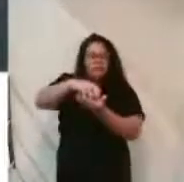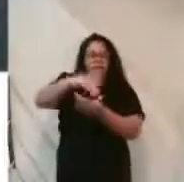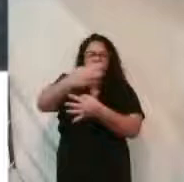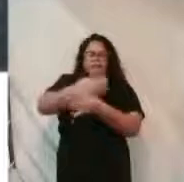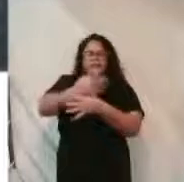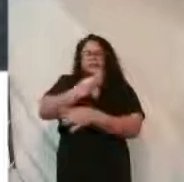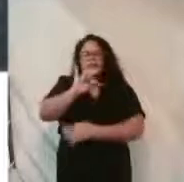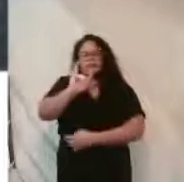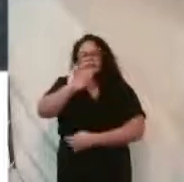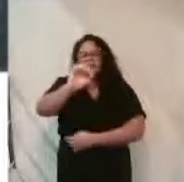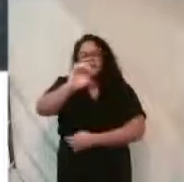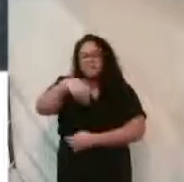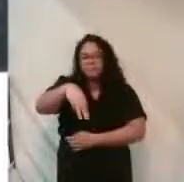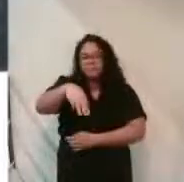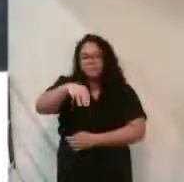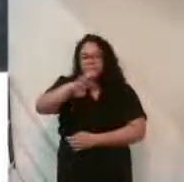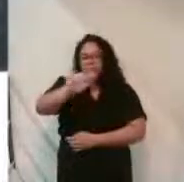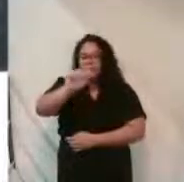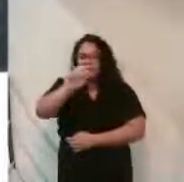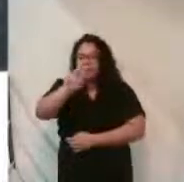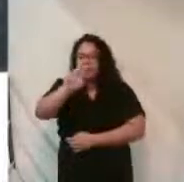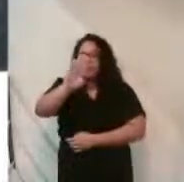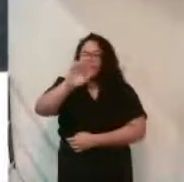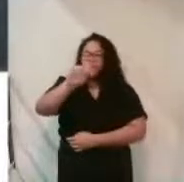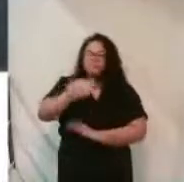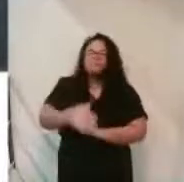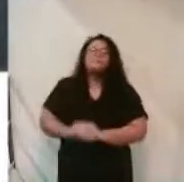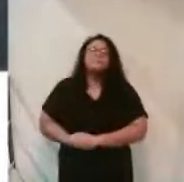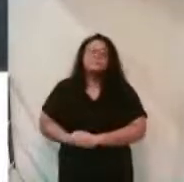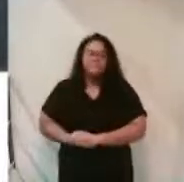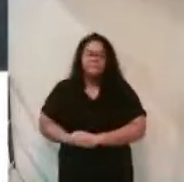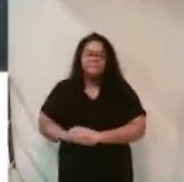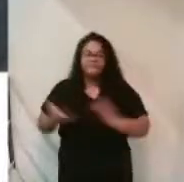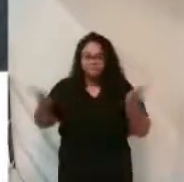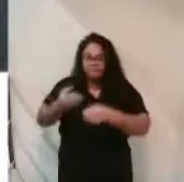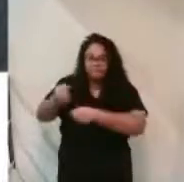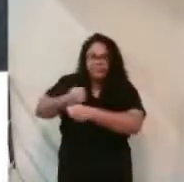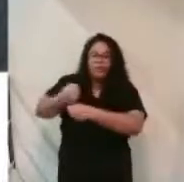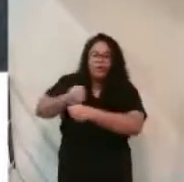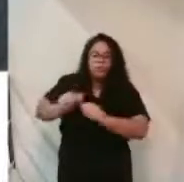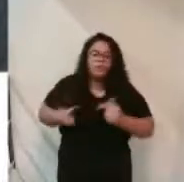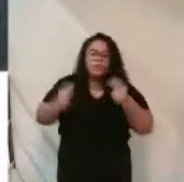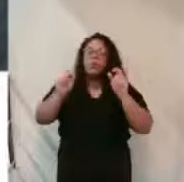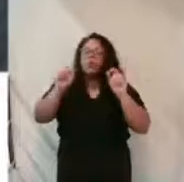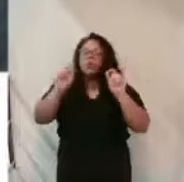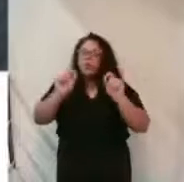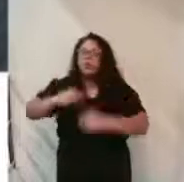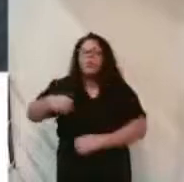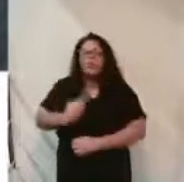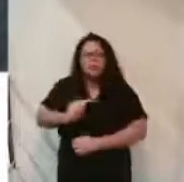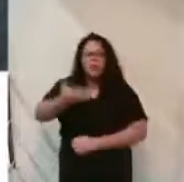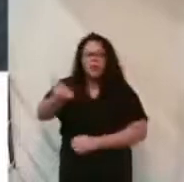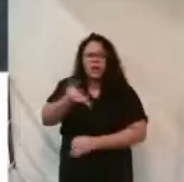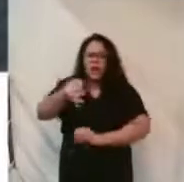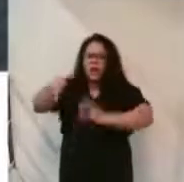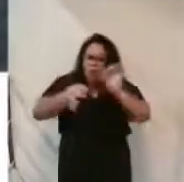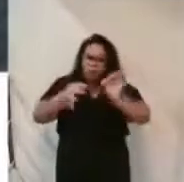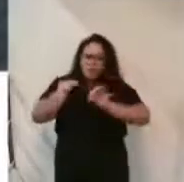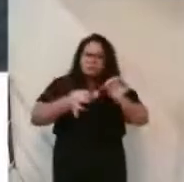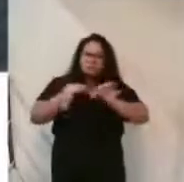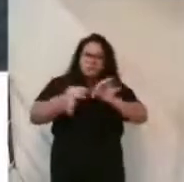é esse ano a gente conseguir licenciar esses aterros e começar a funcionar para que a gente comece a melhorar